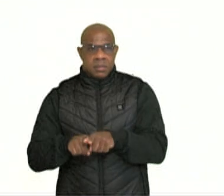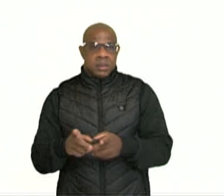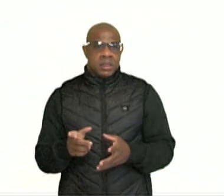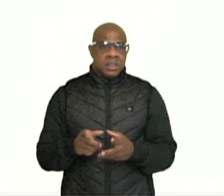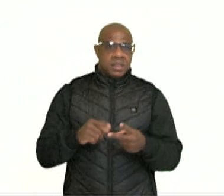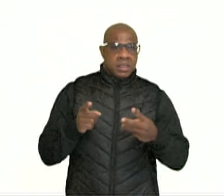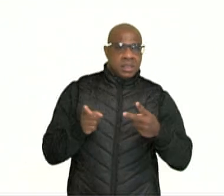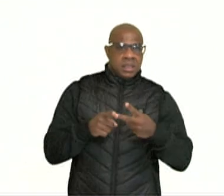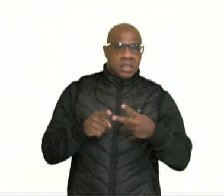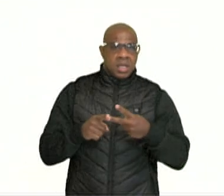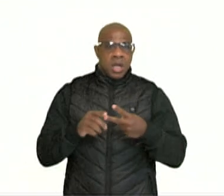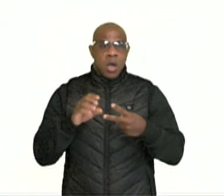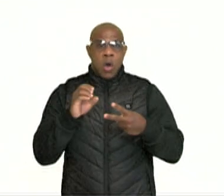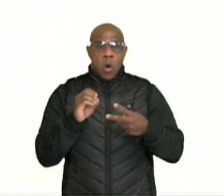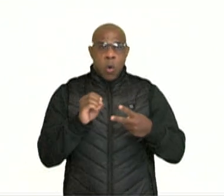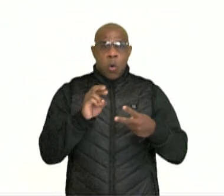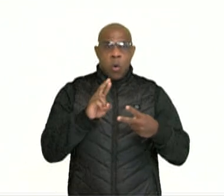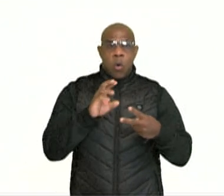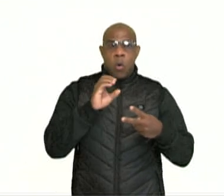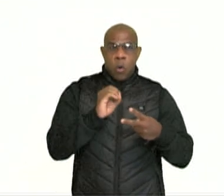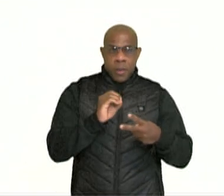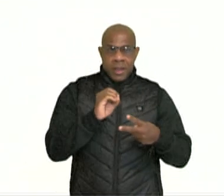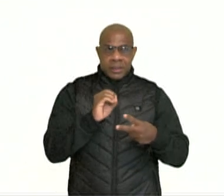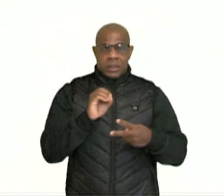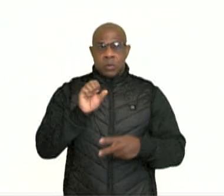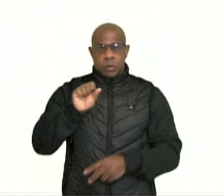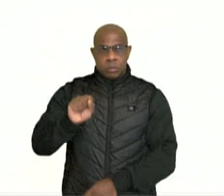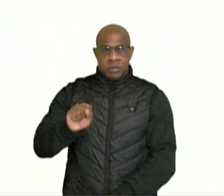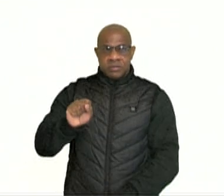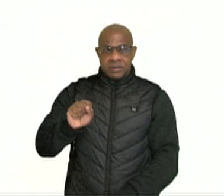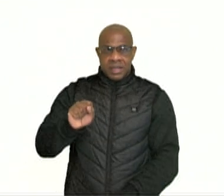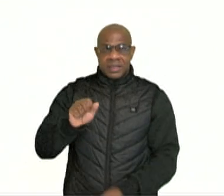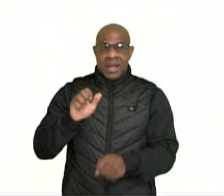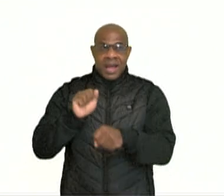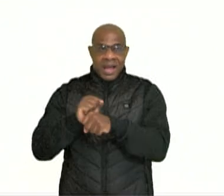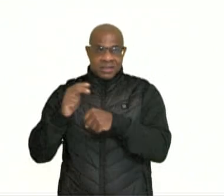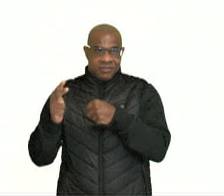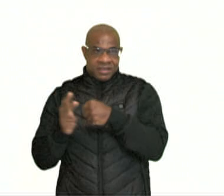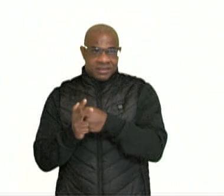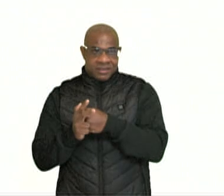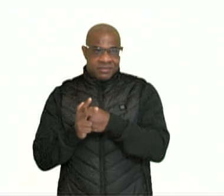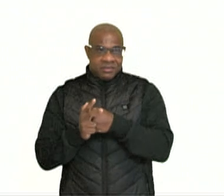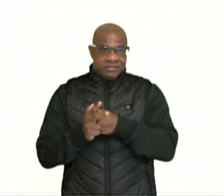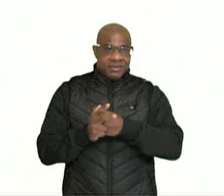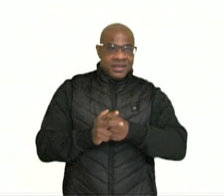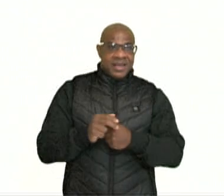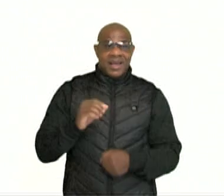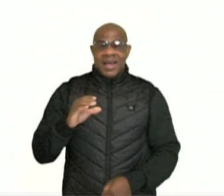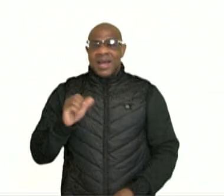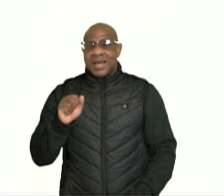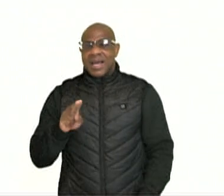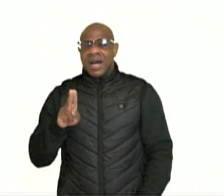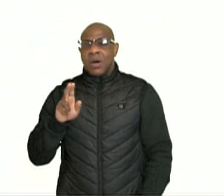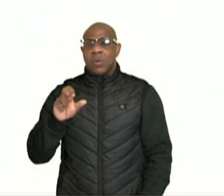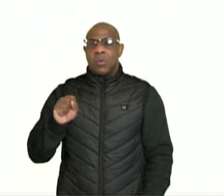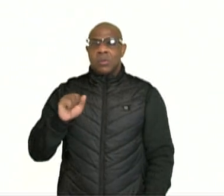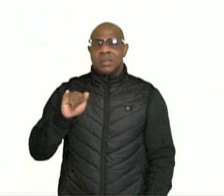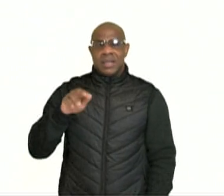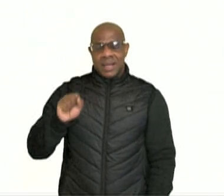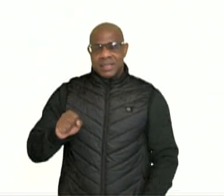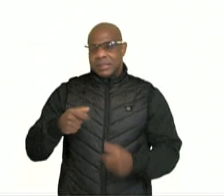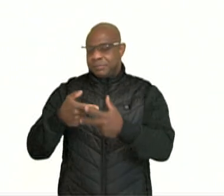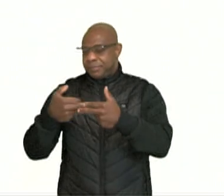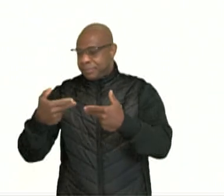consecutivas, também refletir sobre relações temporais, reconhecer o uso da vírgula em orações subordinadas